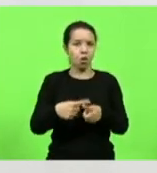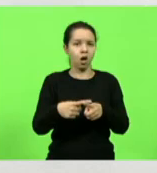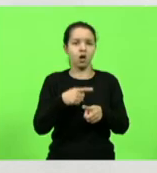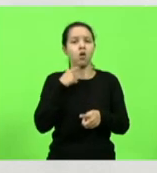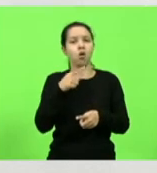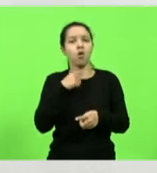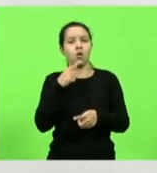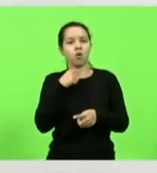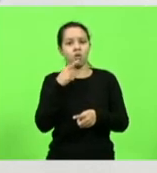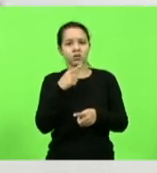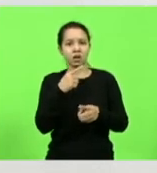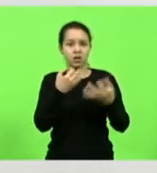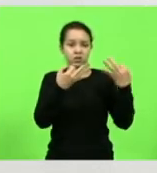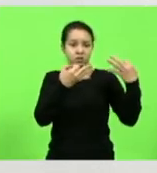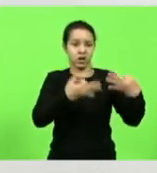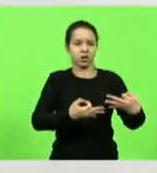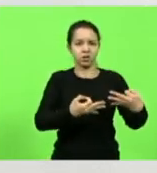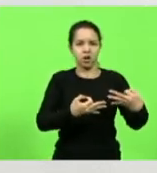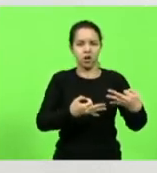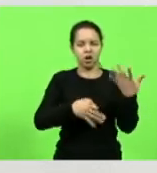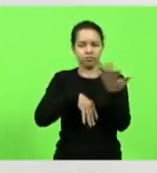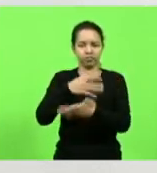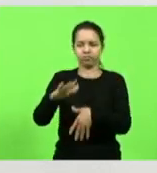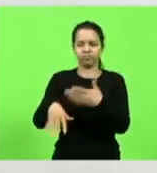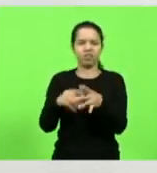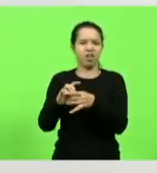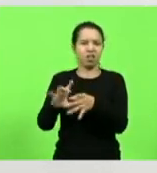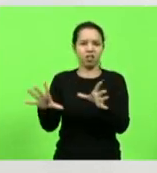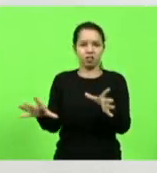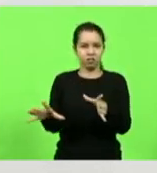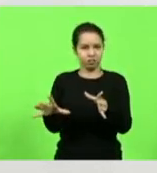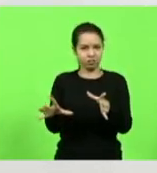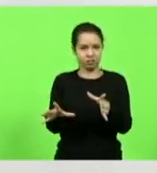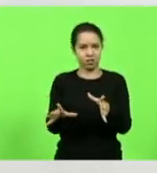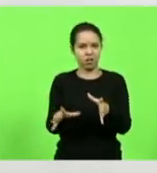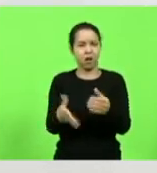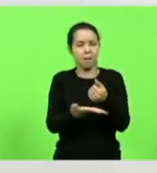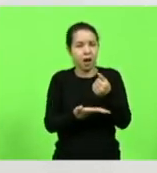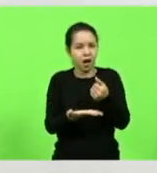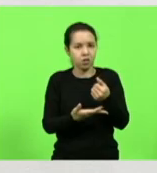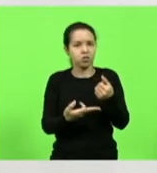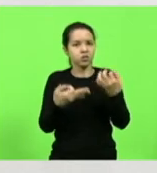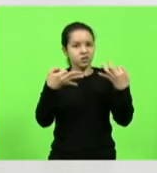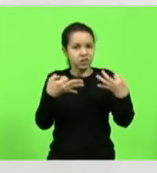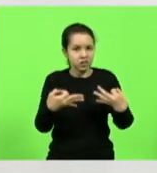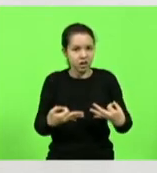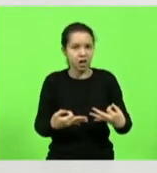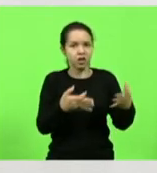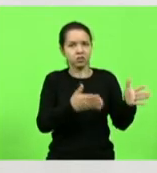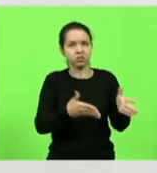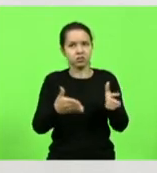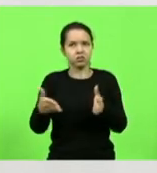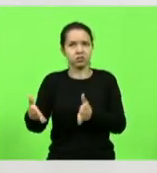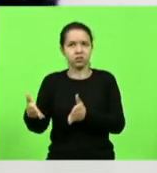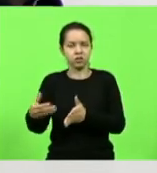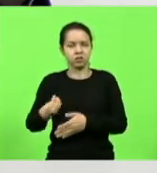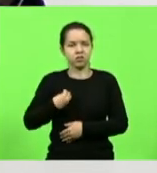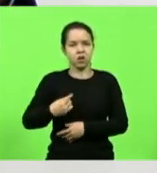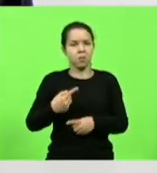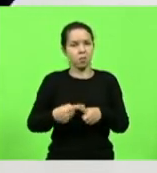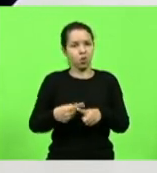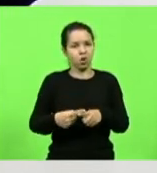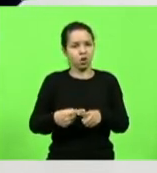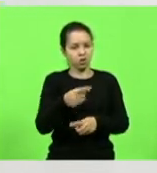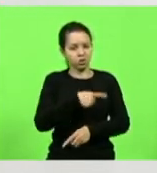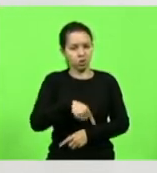certo, aí acaba com o certo, com a referência do que é o correto, do convívio entre as pessoas, só porque a gente